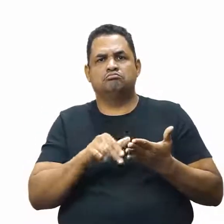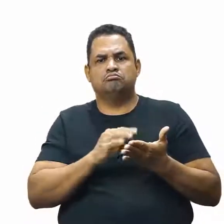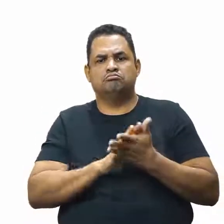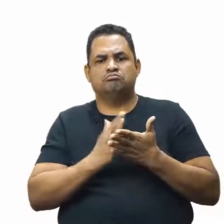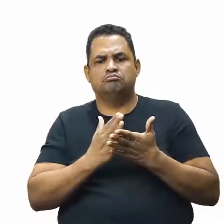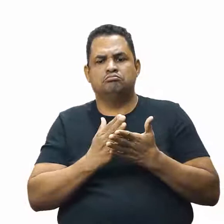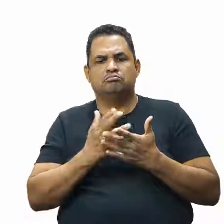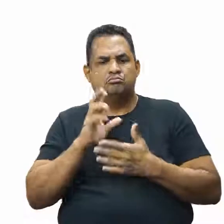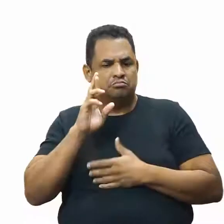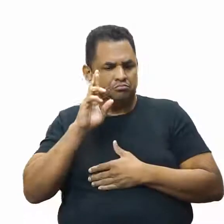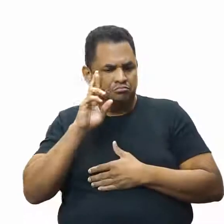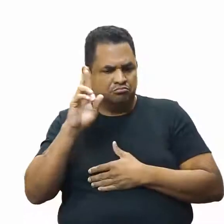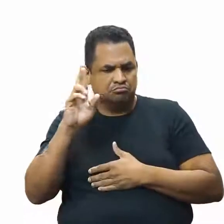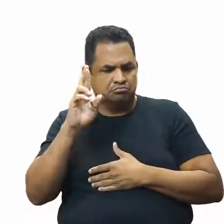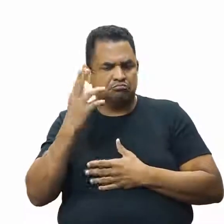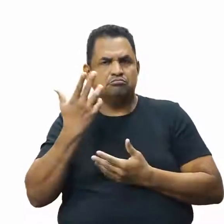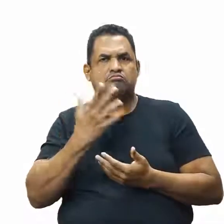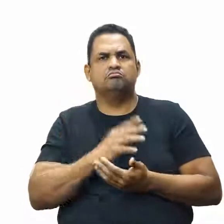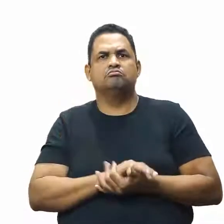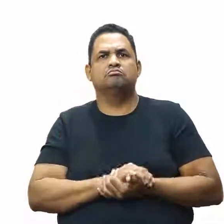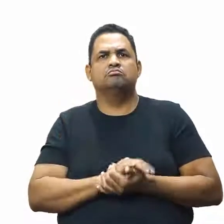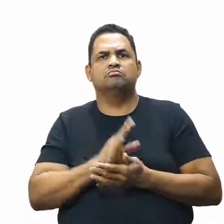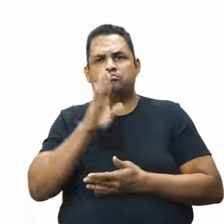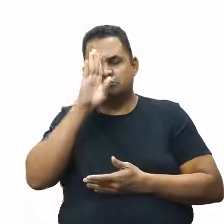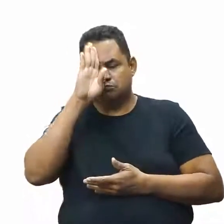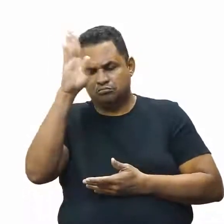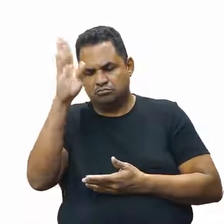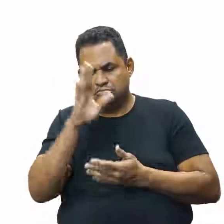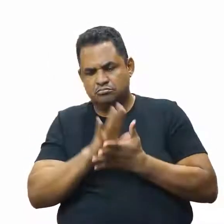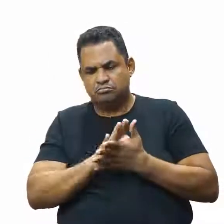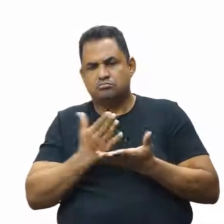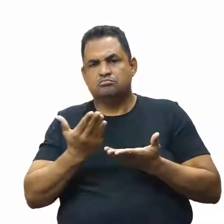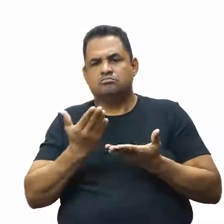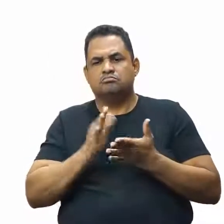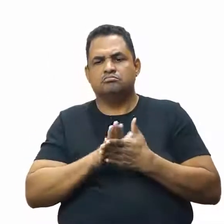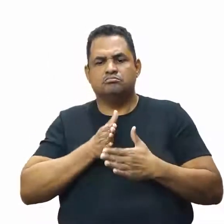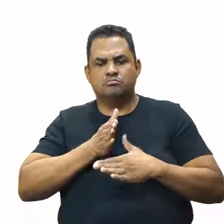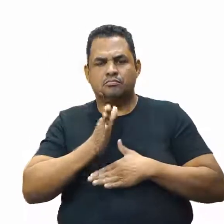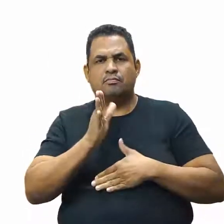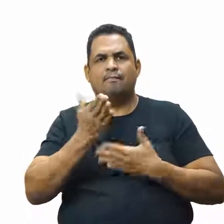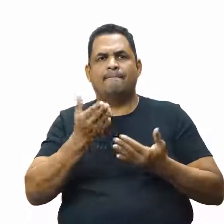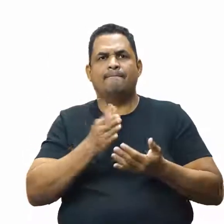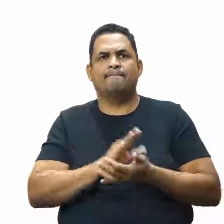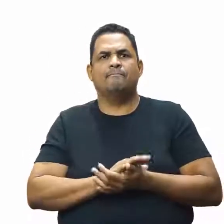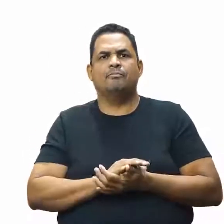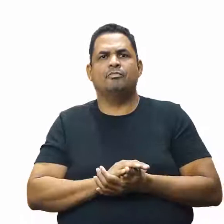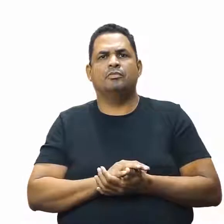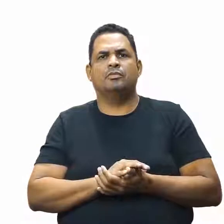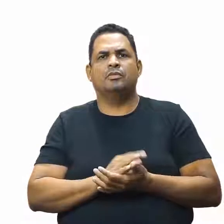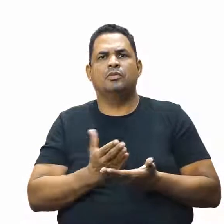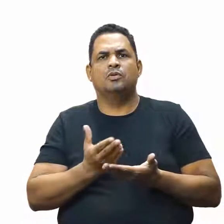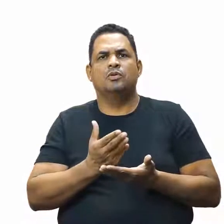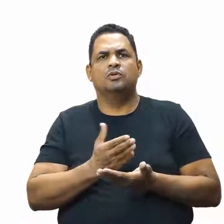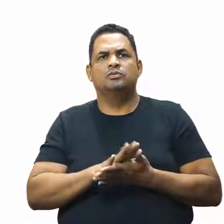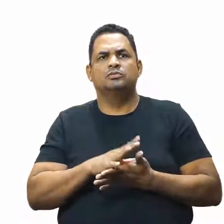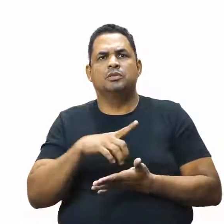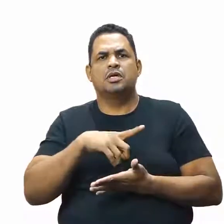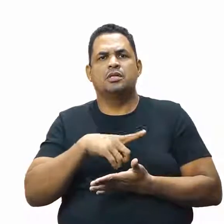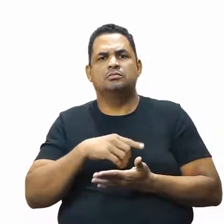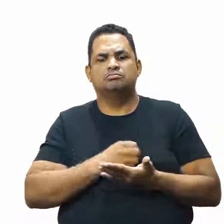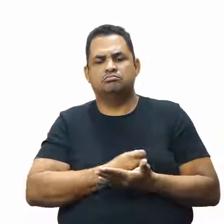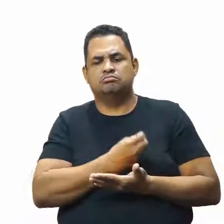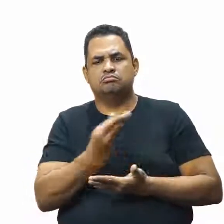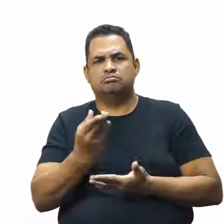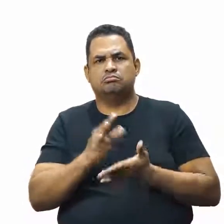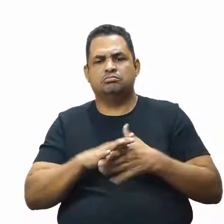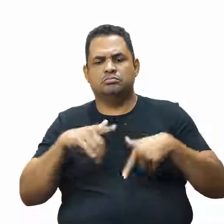né? Aqueles que são os principais, que vão comandar, que vão direcionar, ou presentes em maior quantidade, visando a